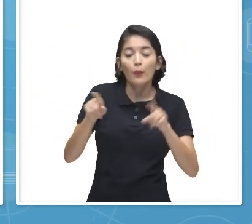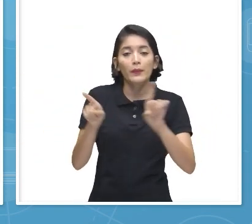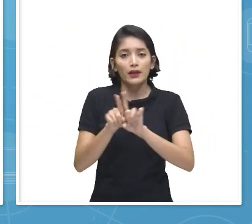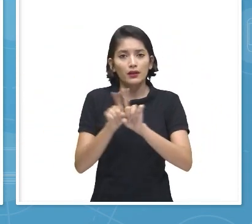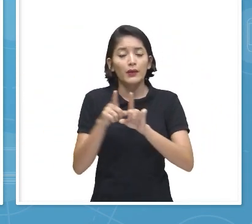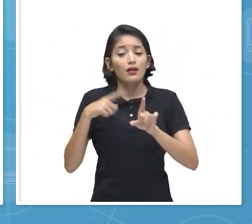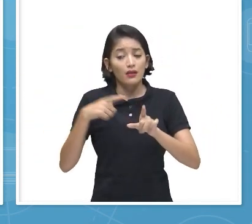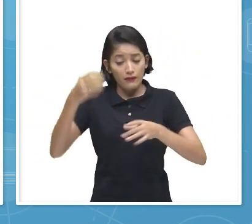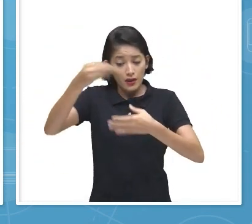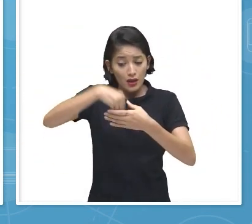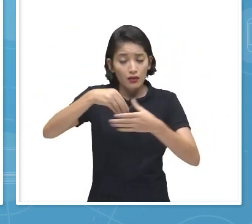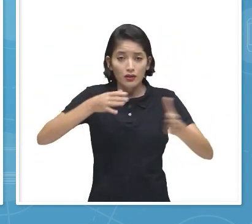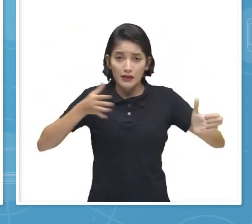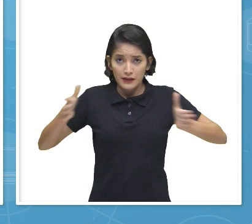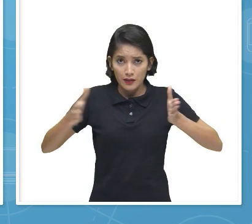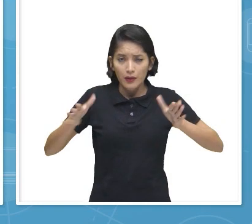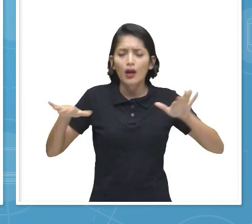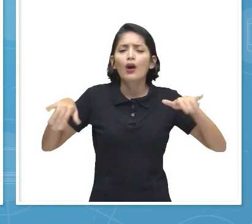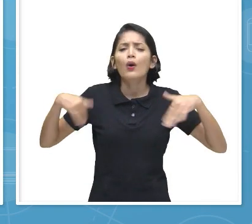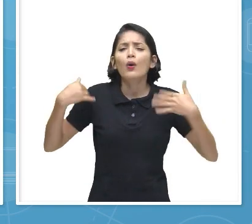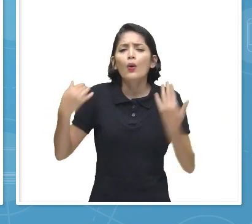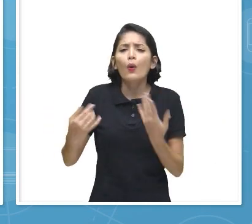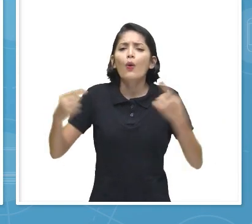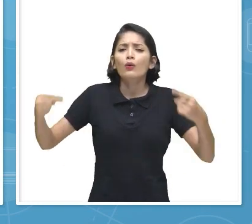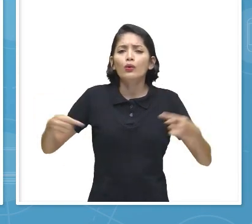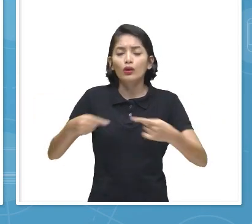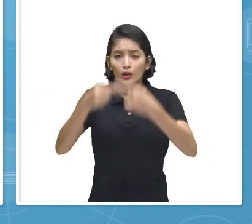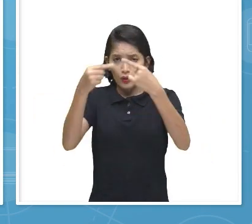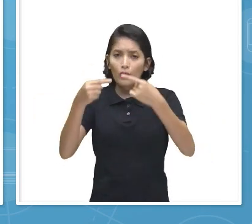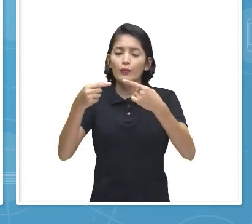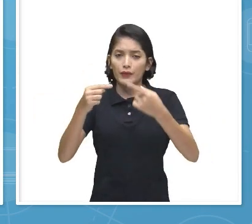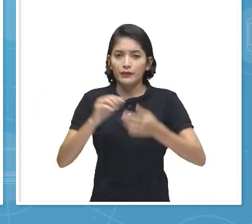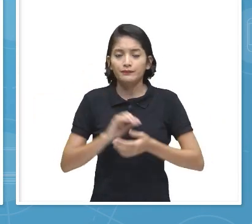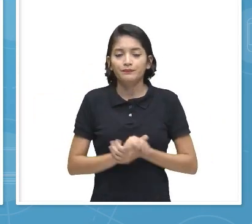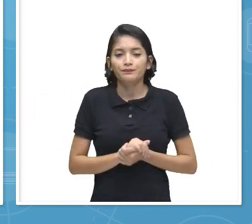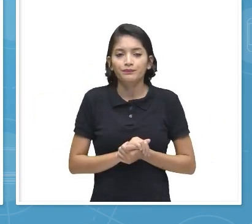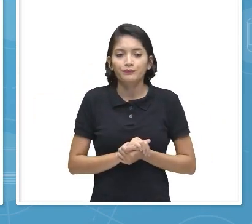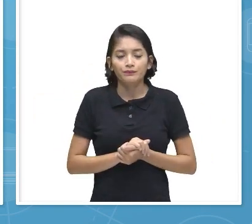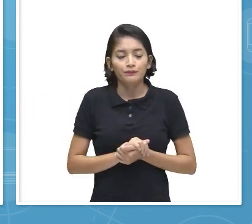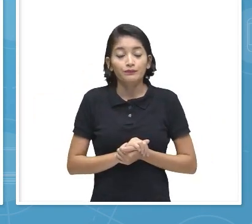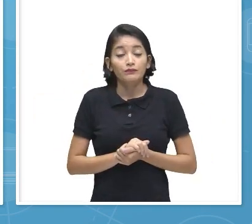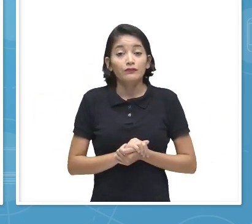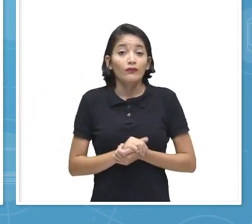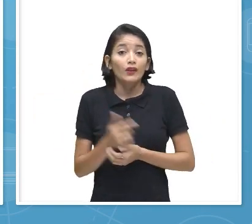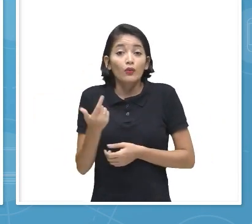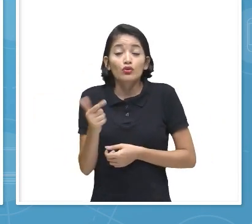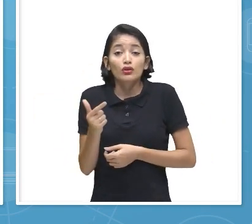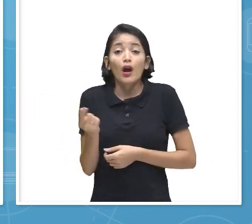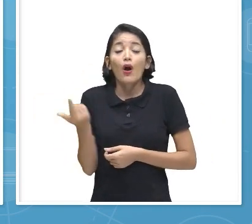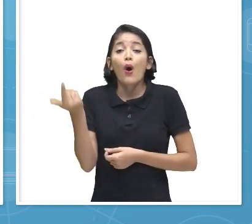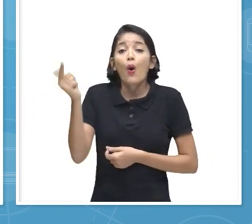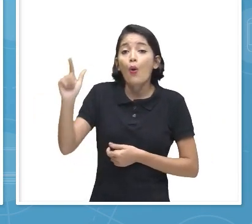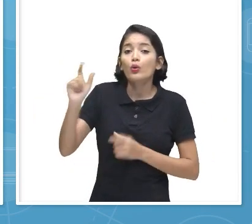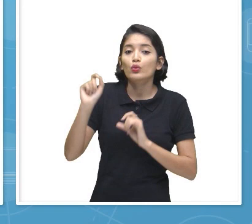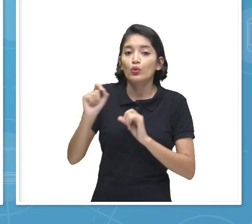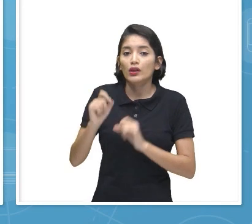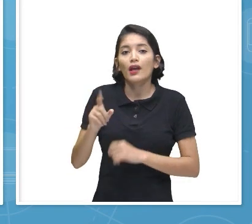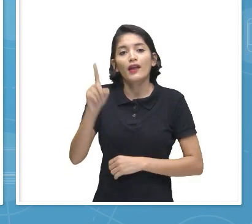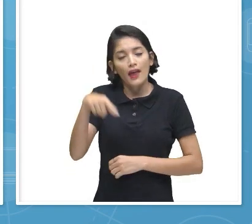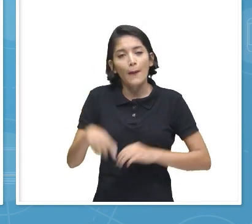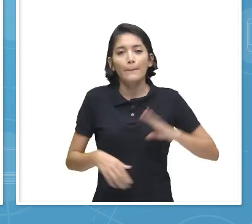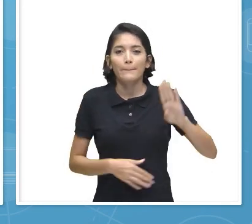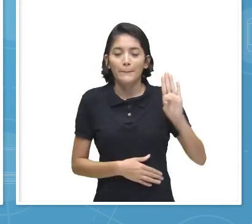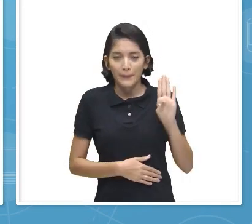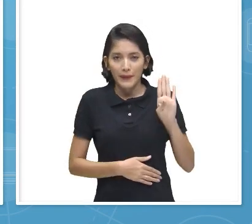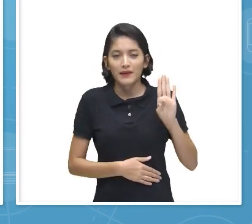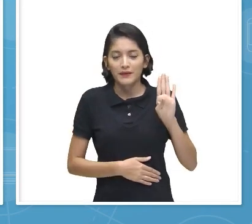nesse período. A qual fase do capitalismo a informação acima se refere? Então, não tinha outra alternativa a não ser a letra B,